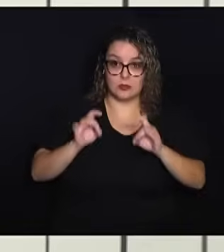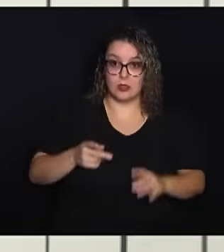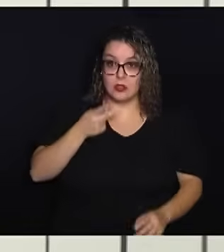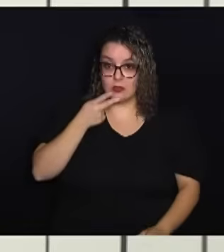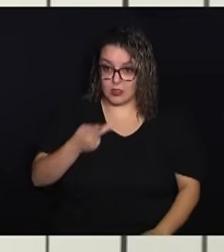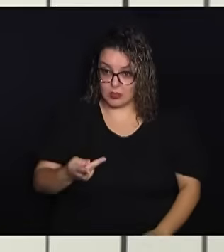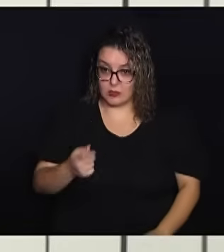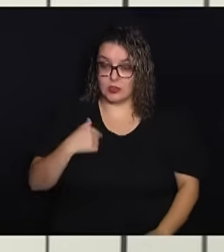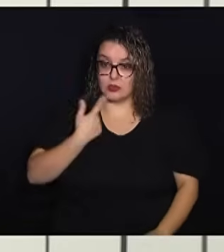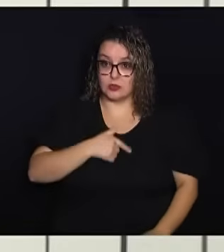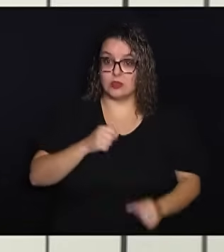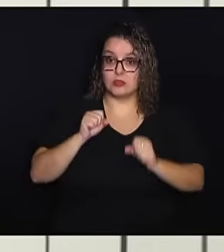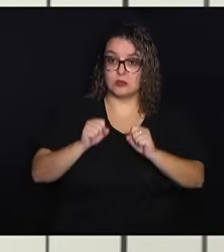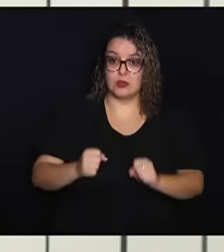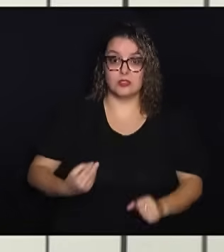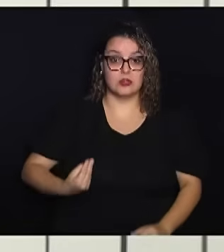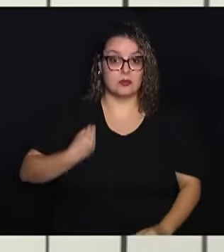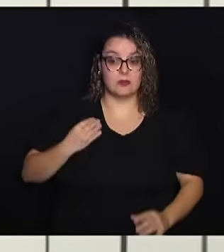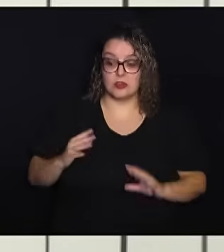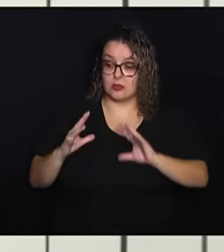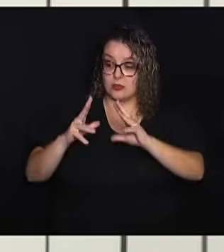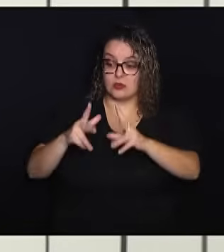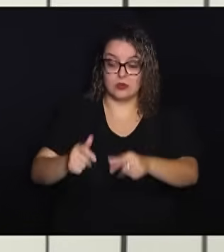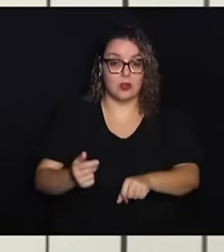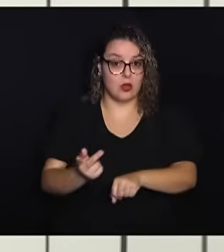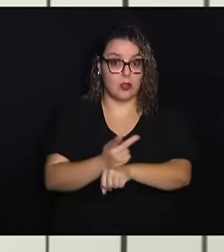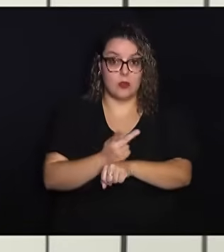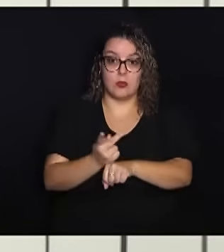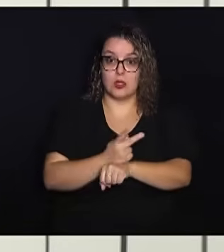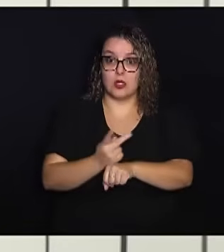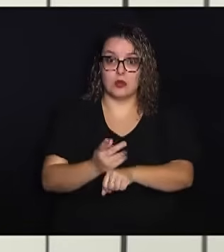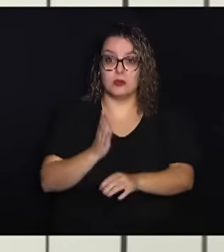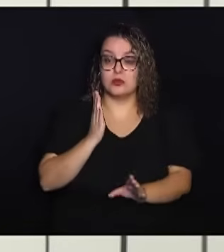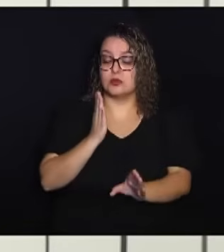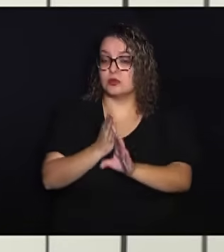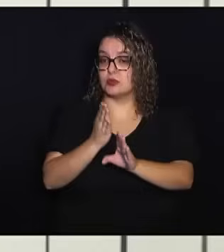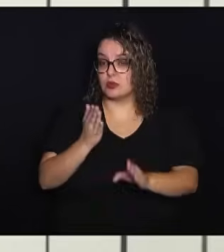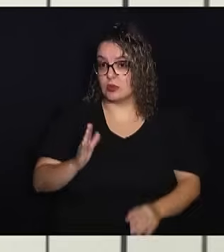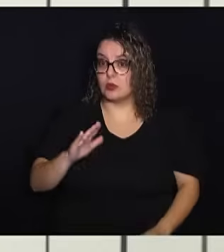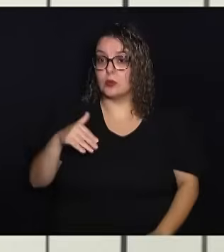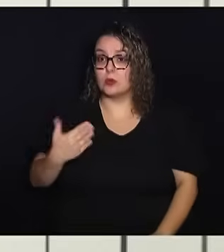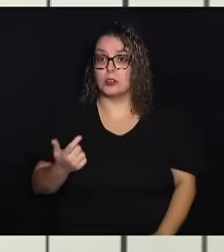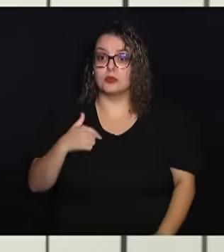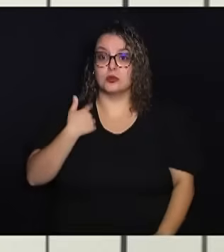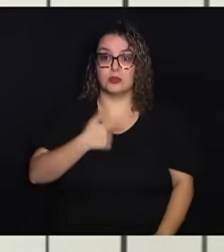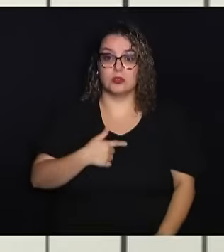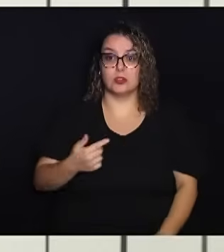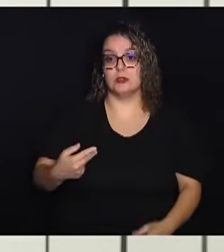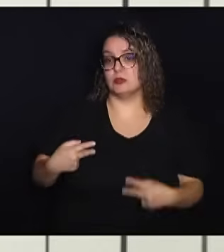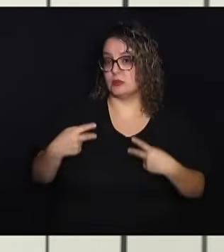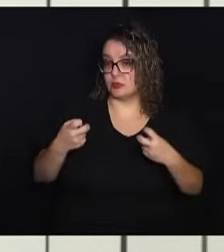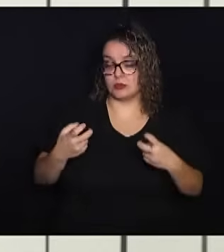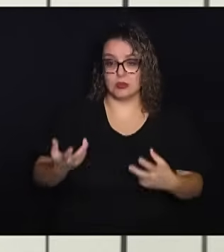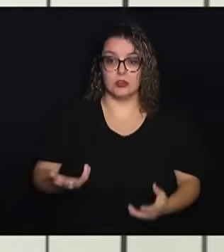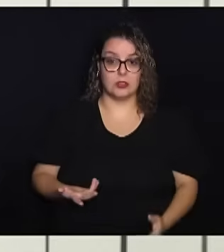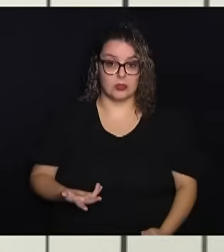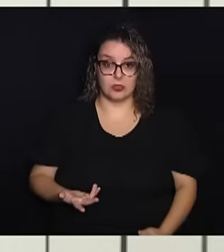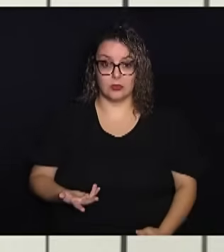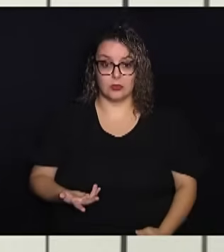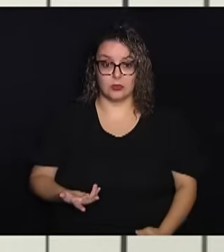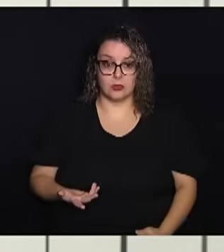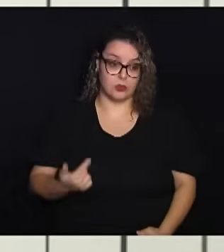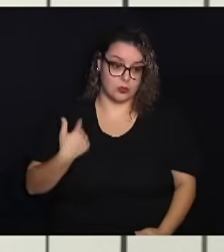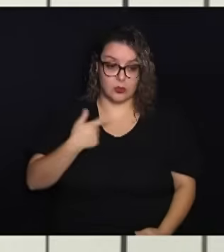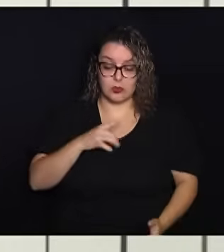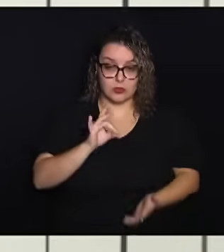afirmam que a gente pode passar a vida toda buscando se encontrar quando a gente não reconhece o